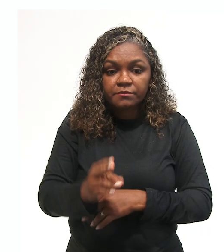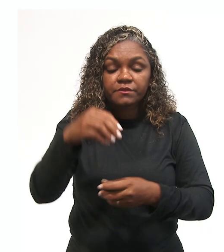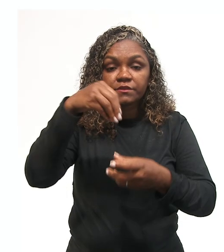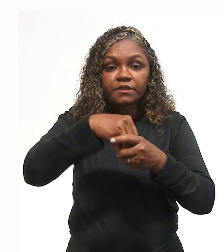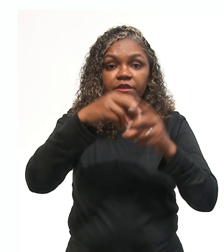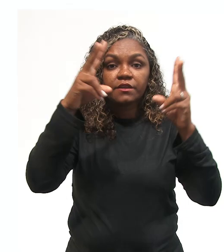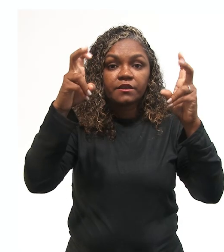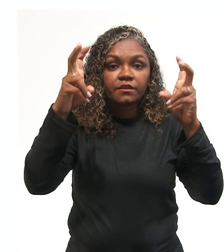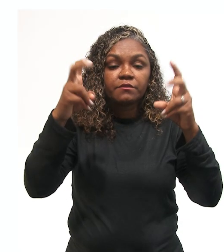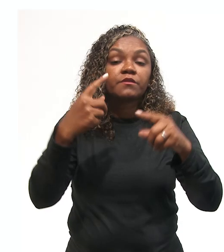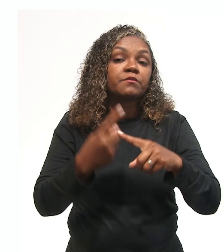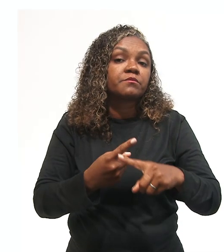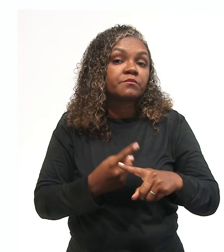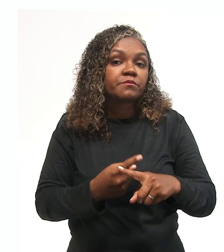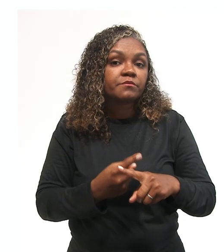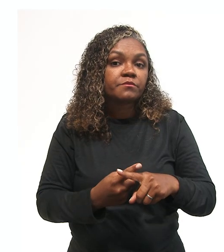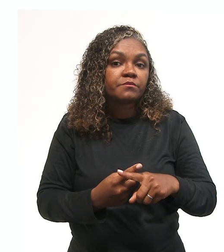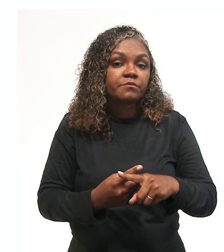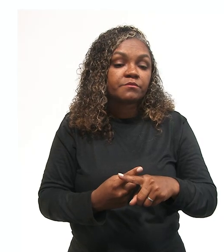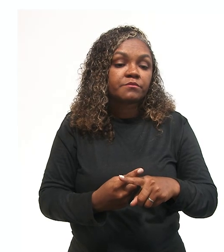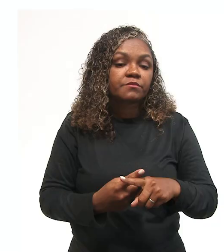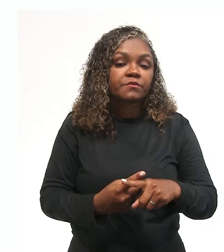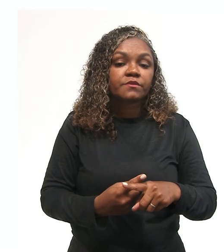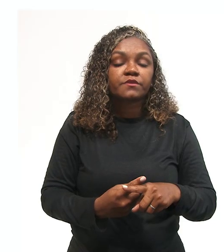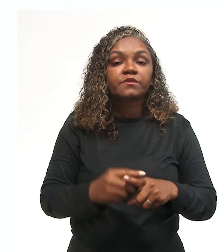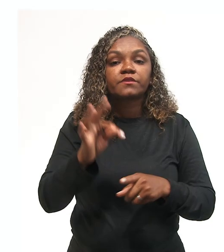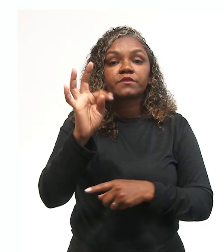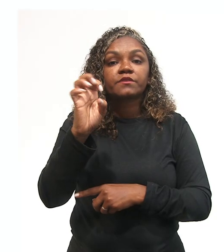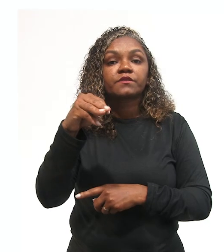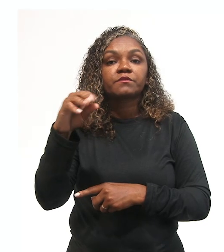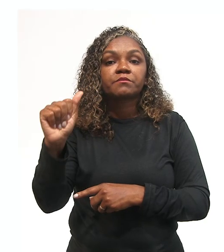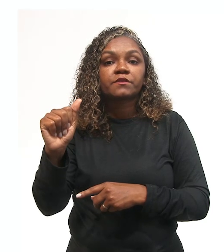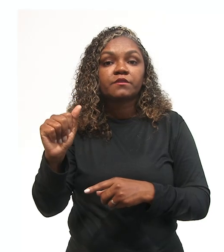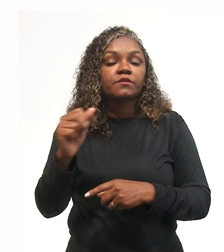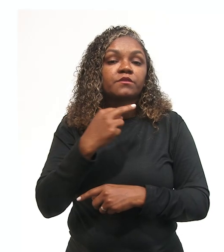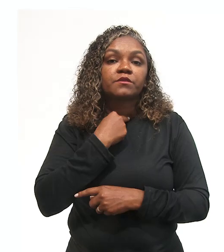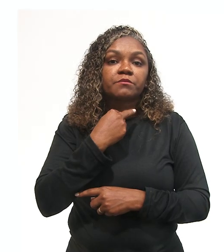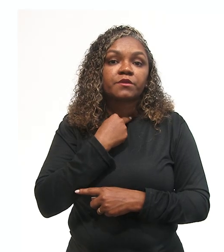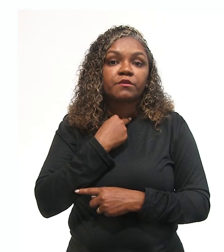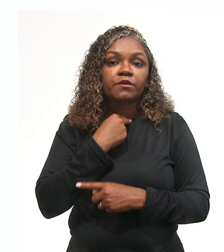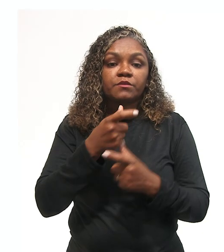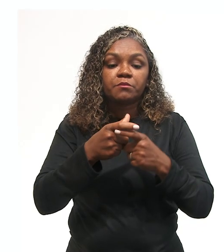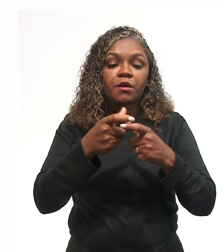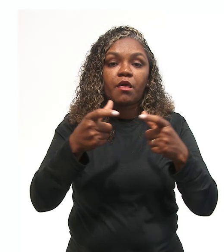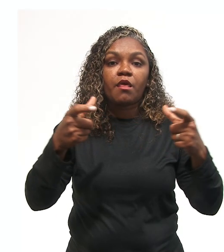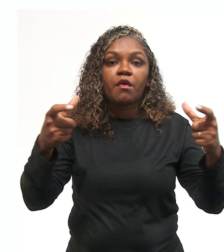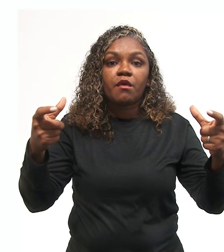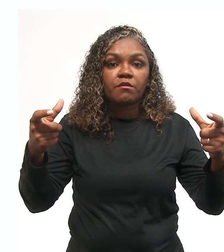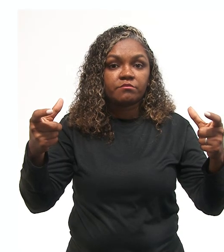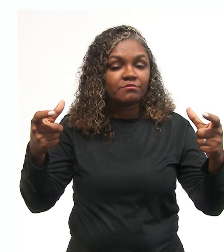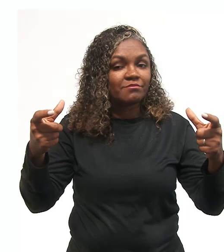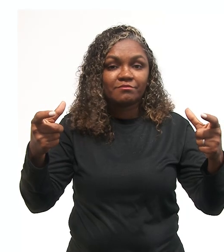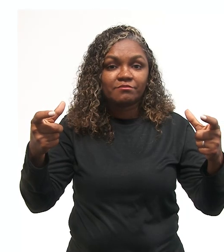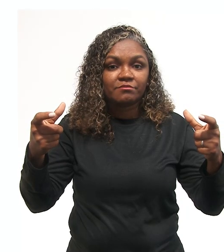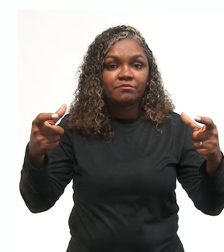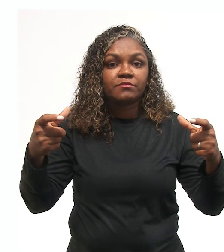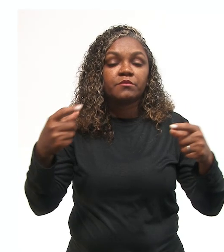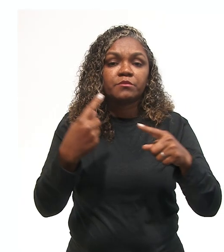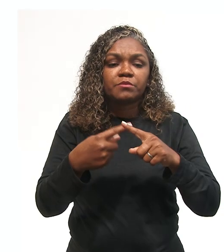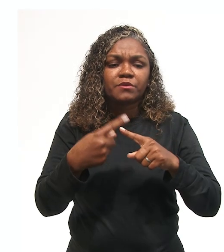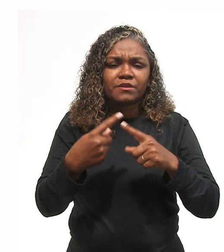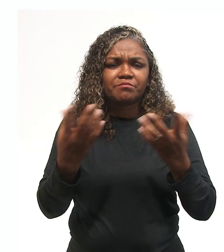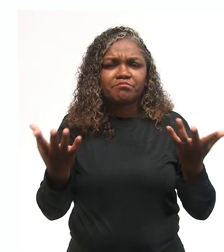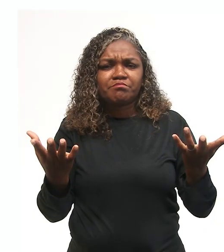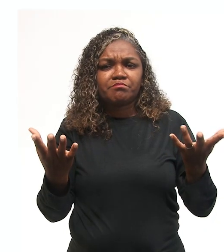quê? Né? Porque o tema ele não pode ser amplo demais, de modo que inviabilize a pesquisa,